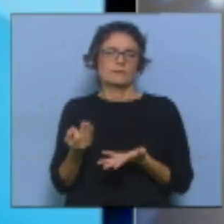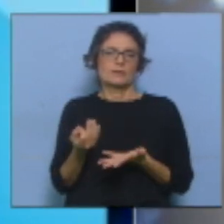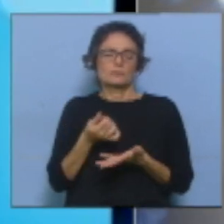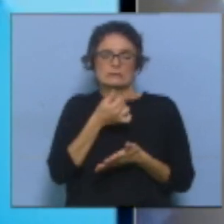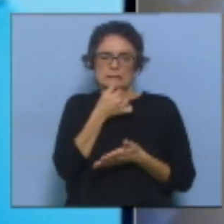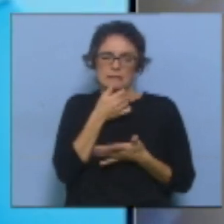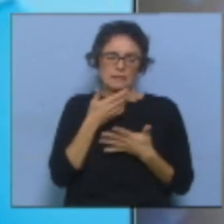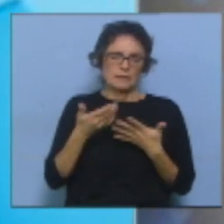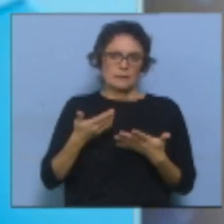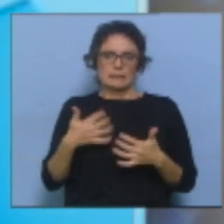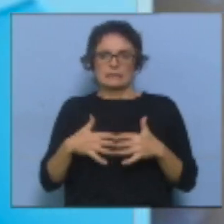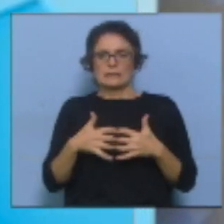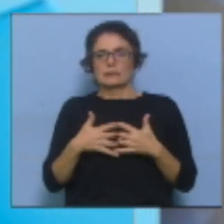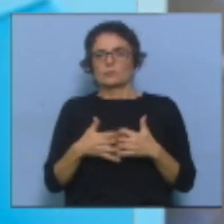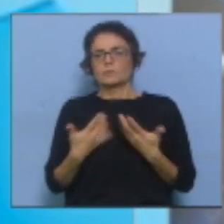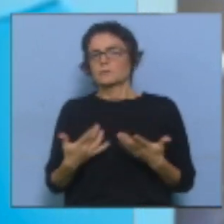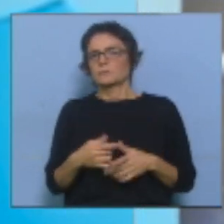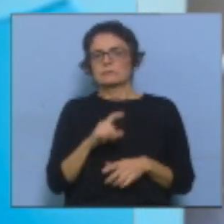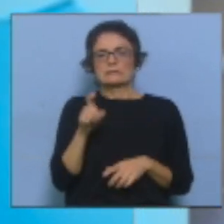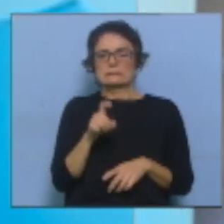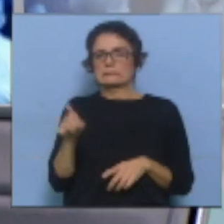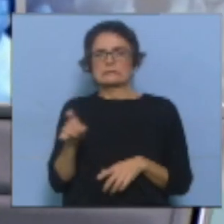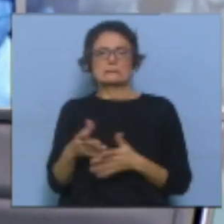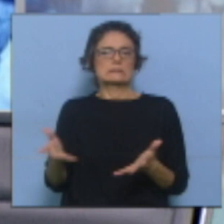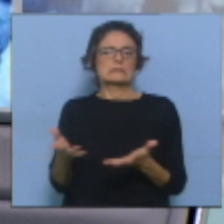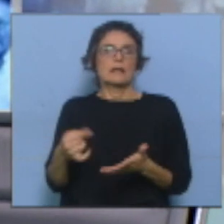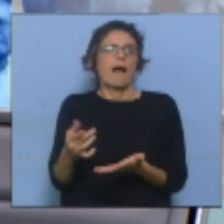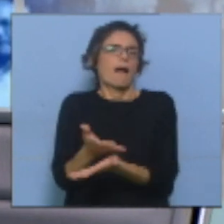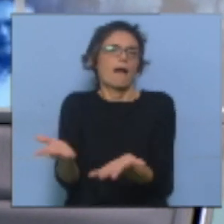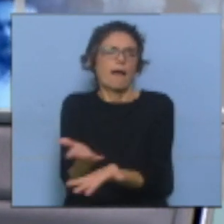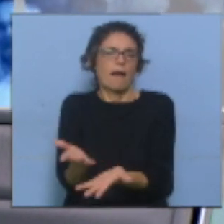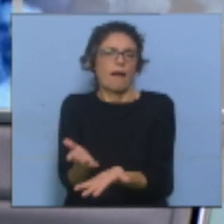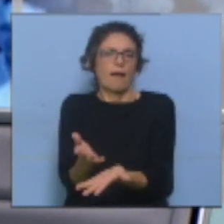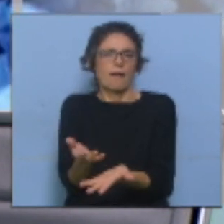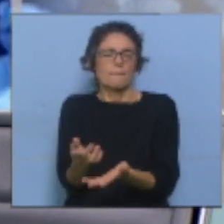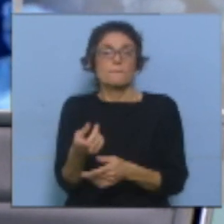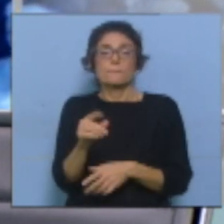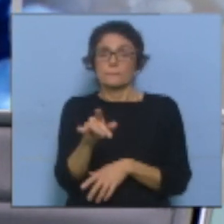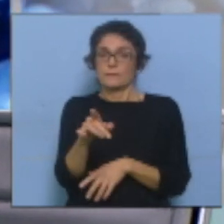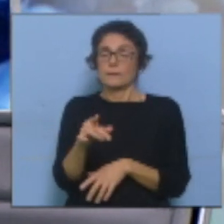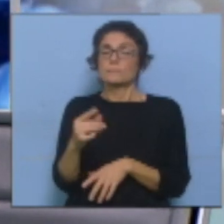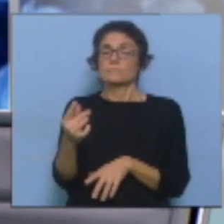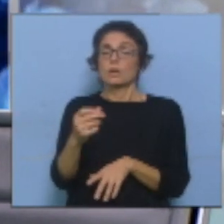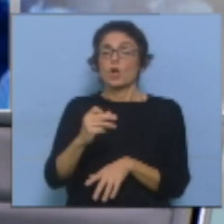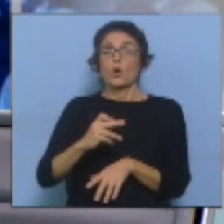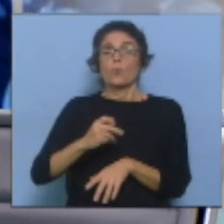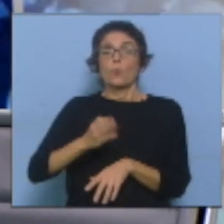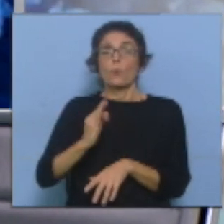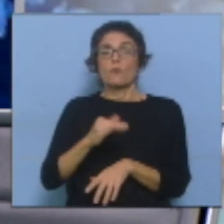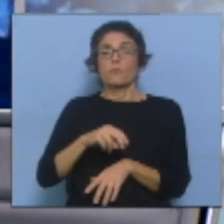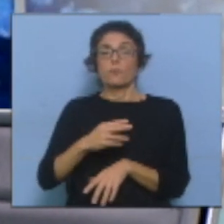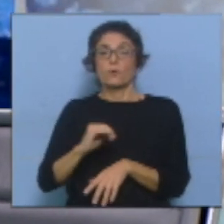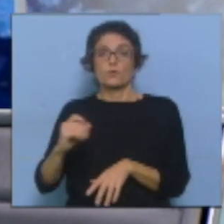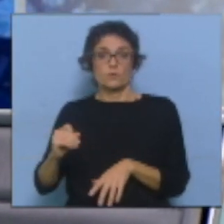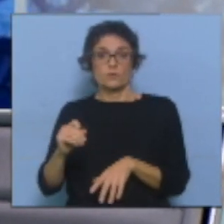também muitas foi difícil. dúvidas e com muitas questões em cima da mesa, para também tirar a limpo uma coisa que o Afonso referiu há pouco, que é, não vais atrás